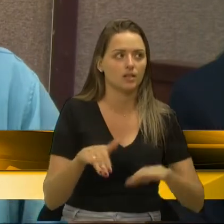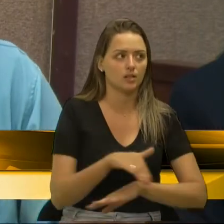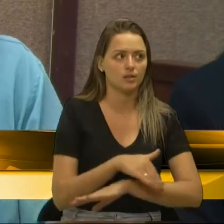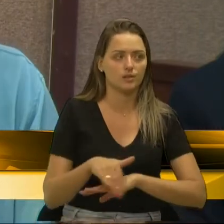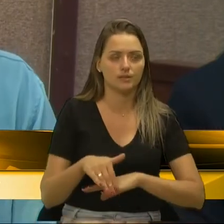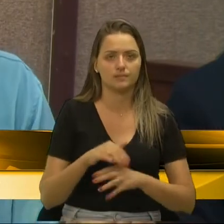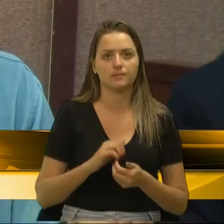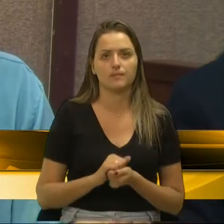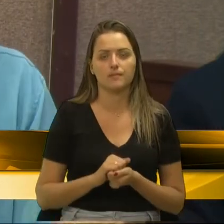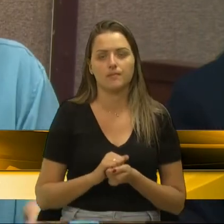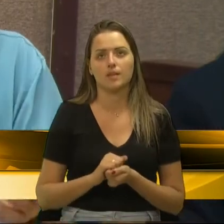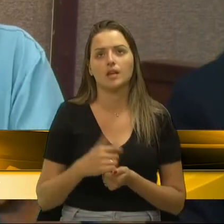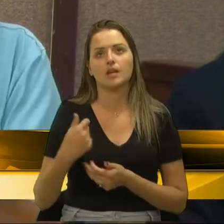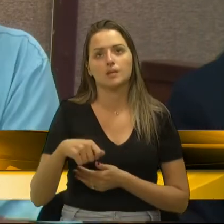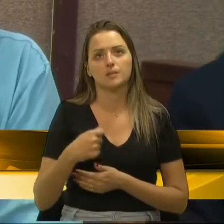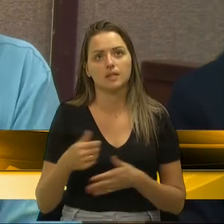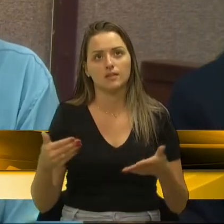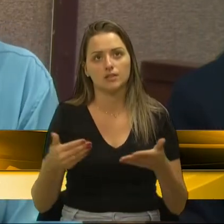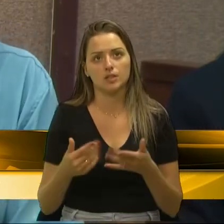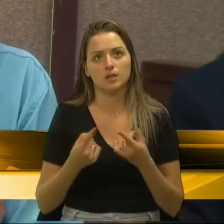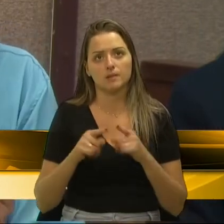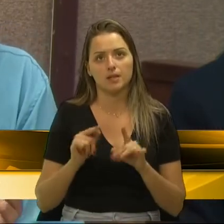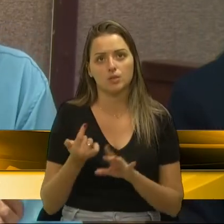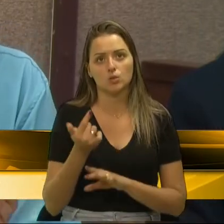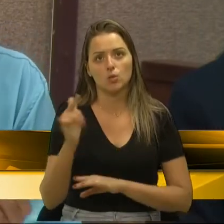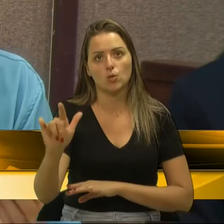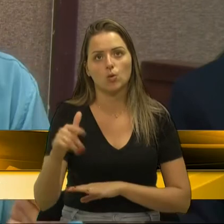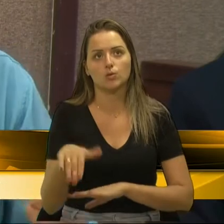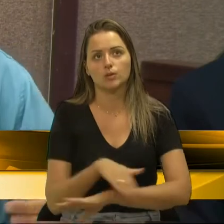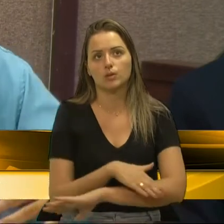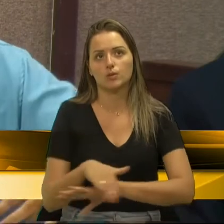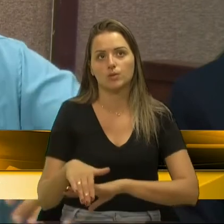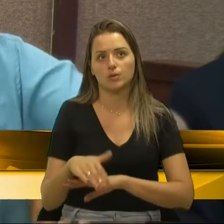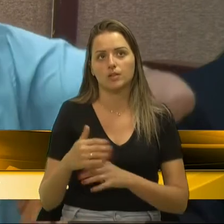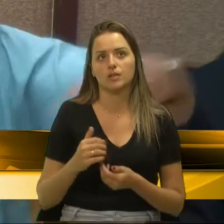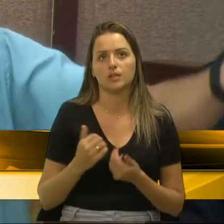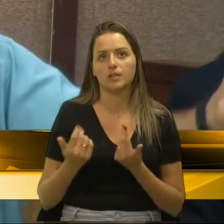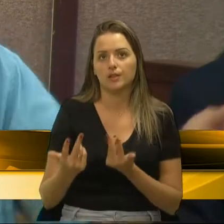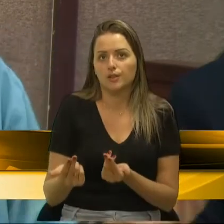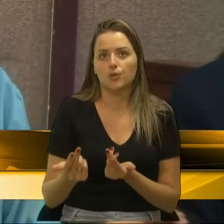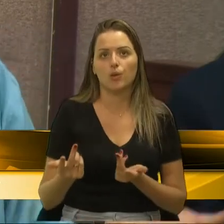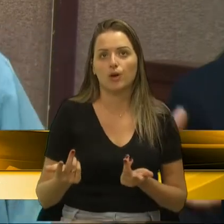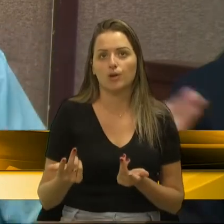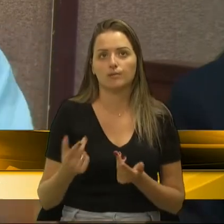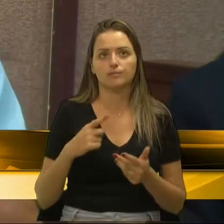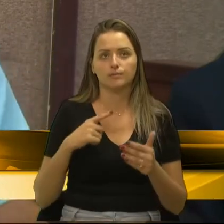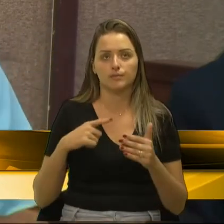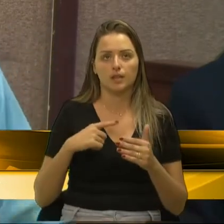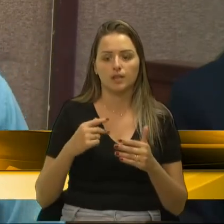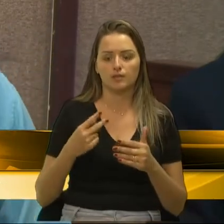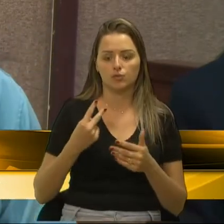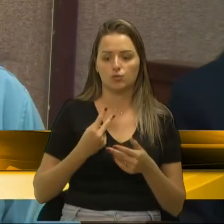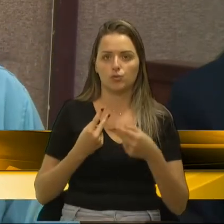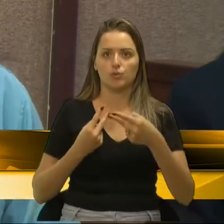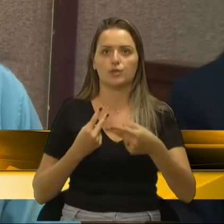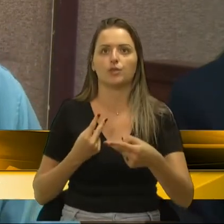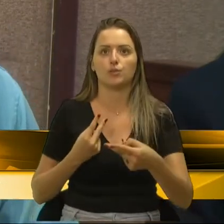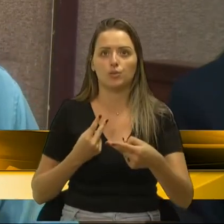devia estar aberta já, mas outras vias. Vereador. Digamos, tem umas duas para de cima, umas duas para de